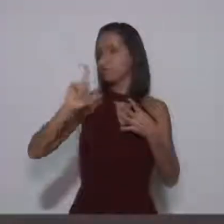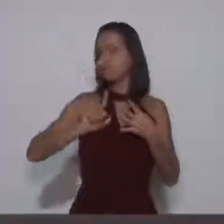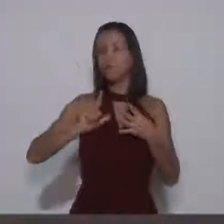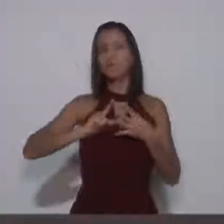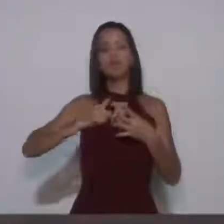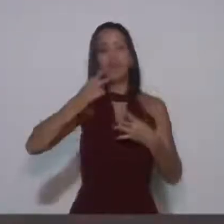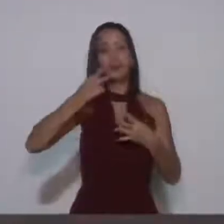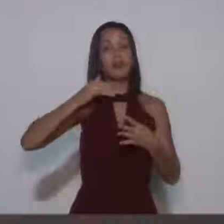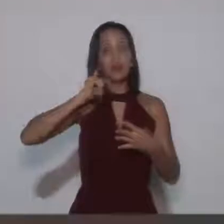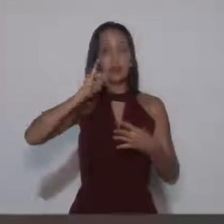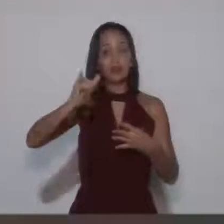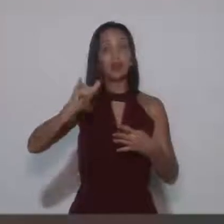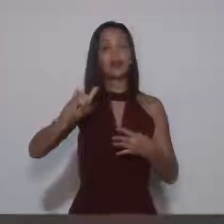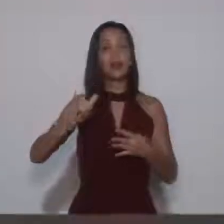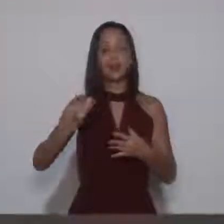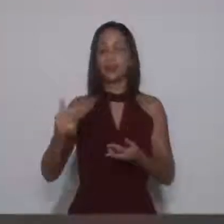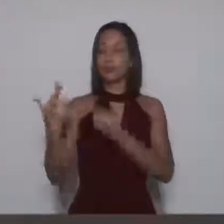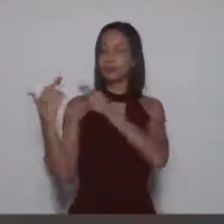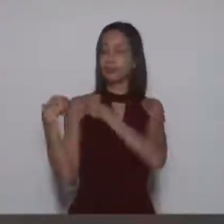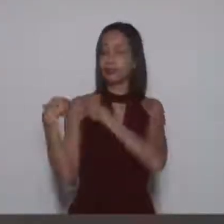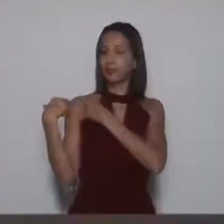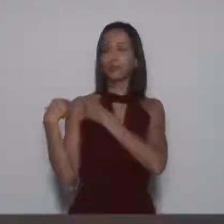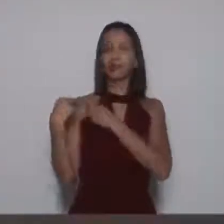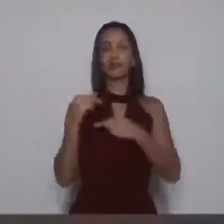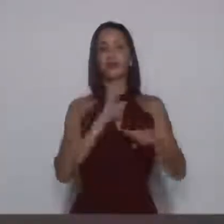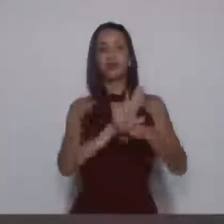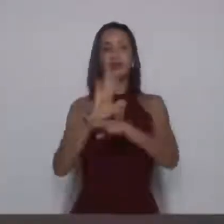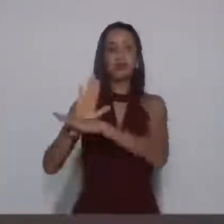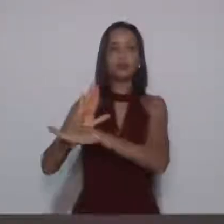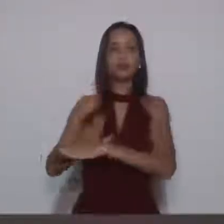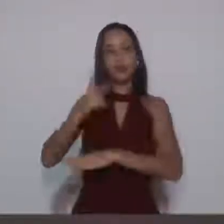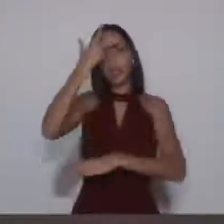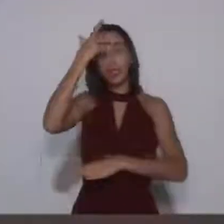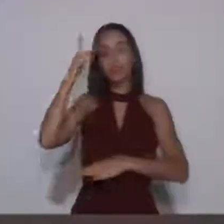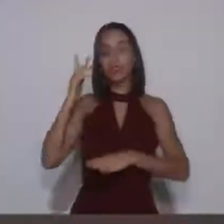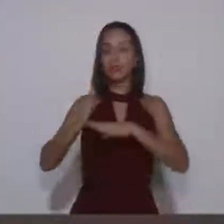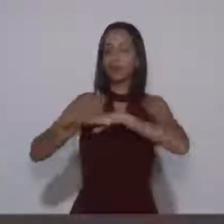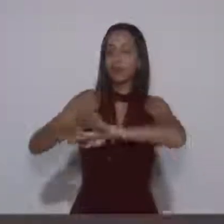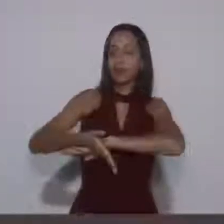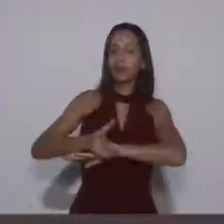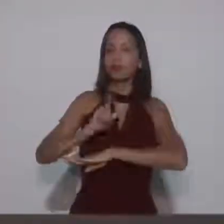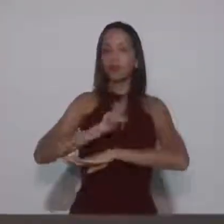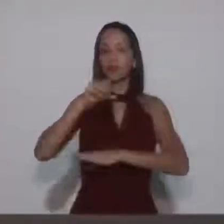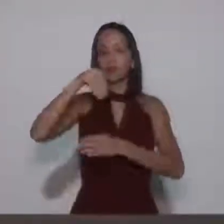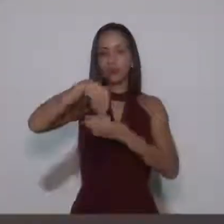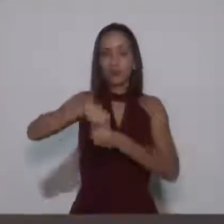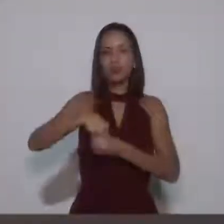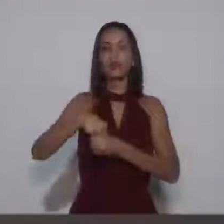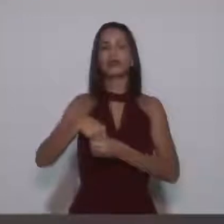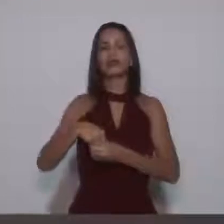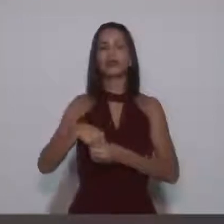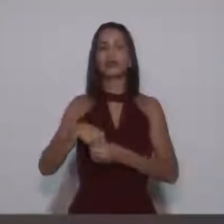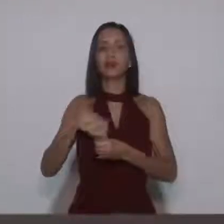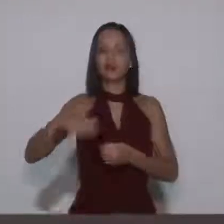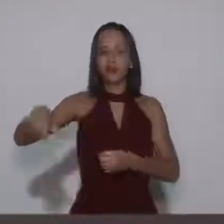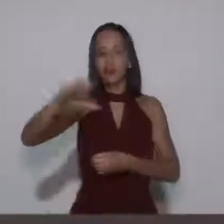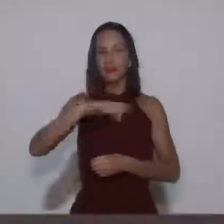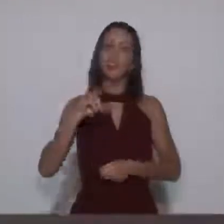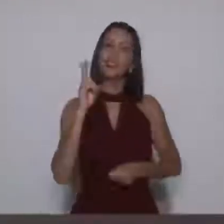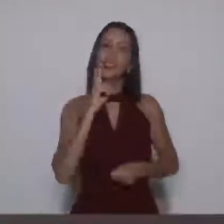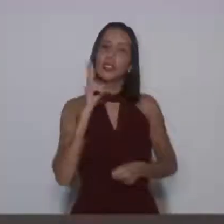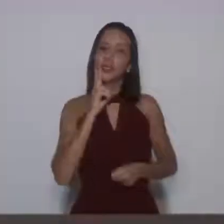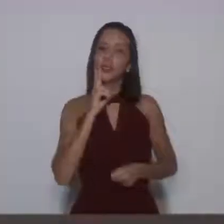O comprometimento em favor das pessoas que participam ali, sejam as pessoas envolvidas com o vinho, com